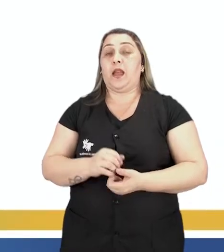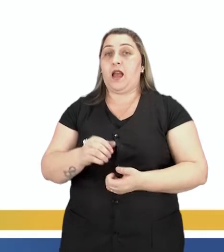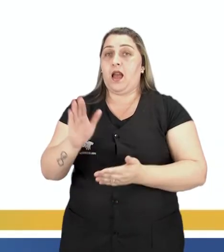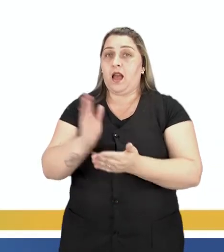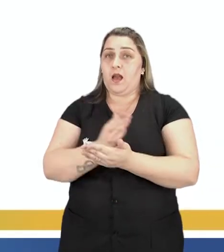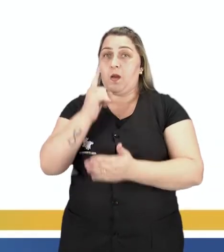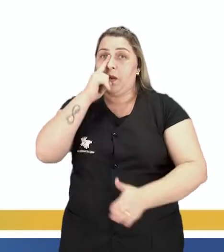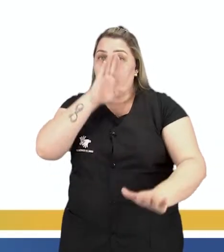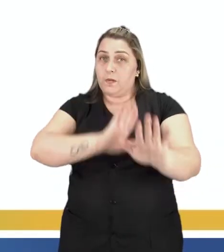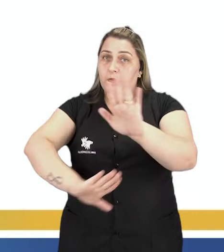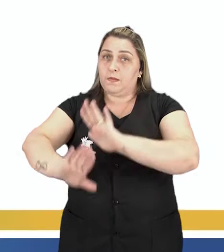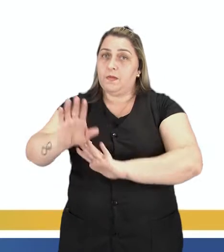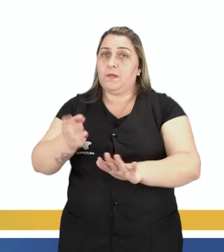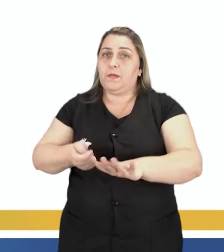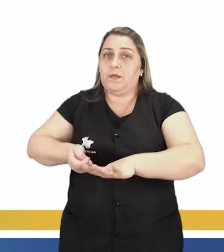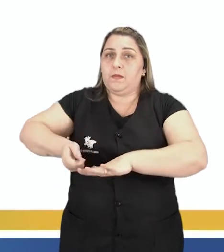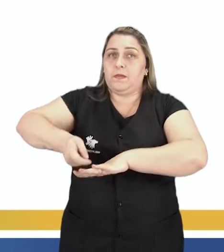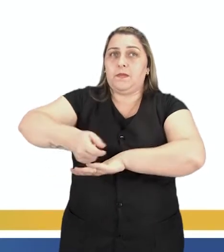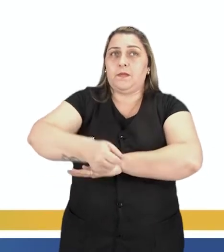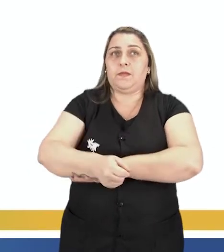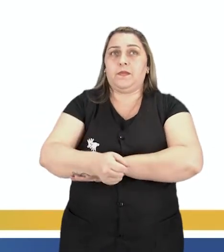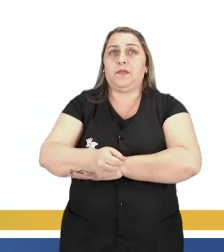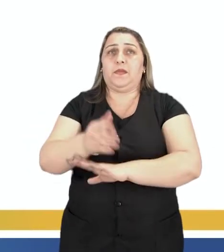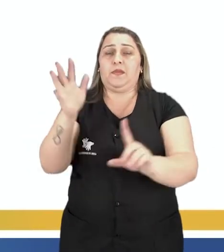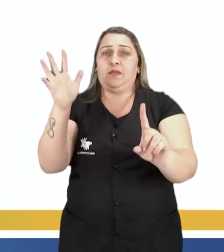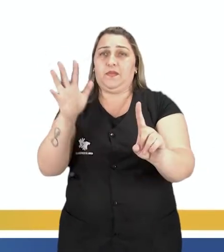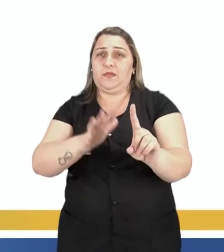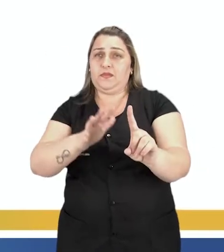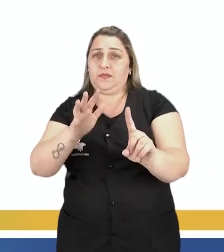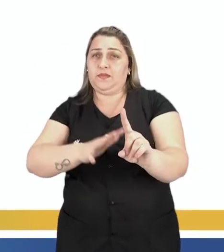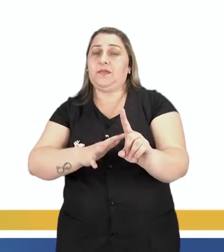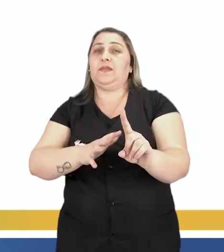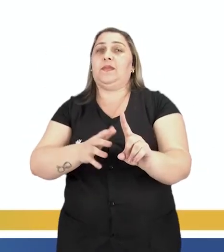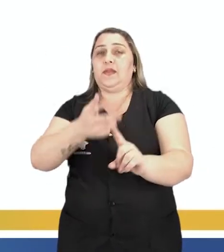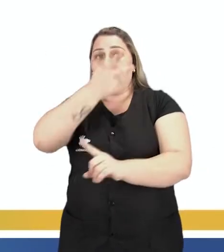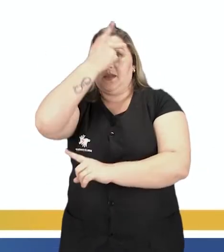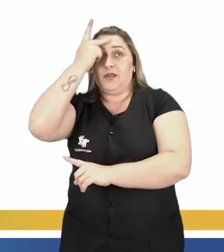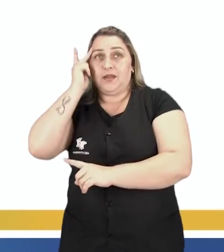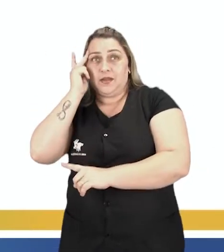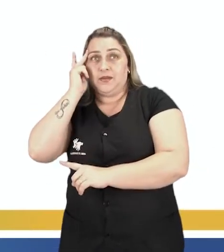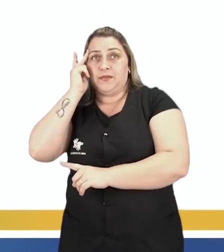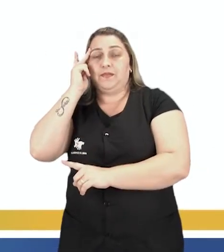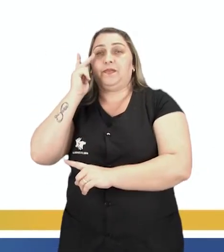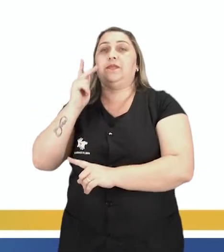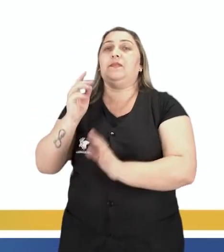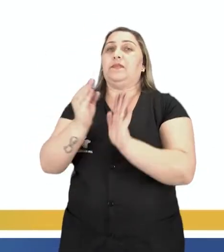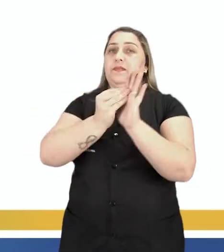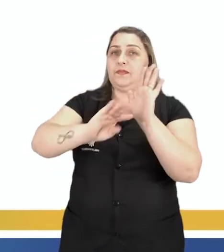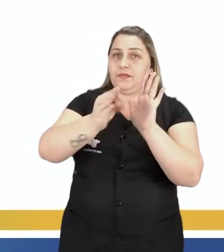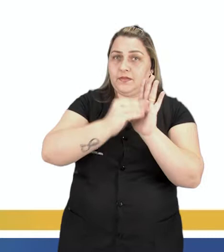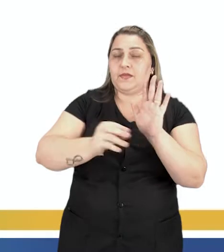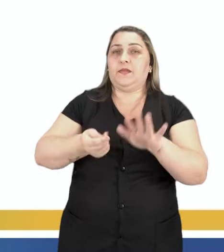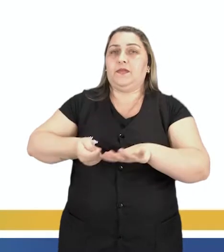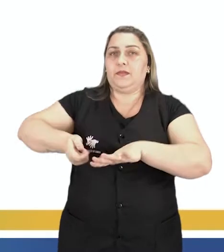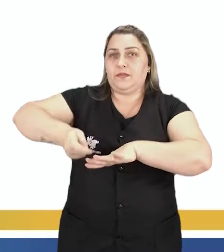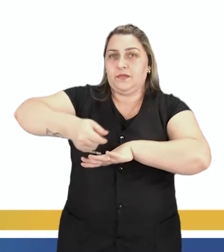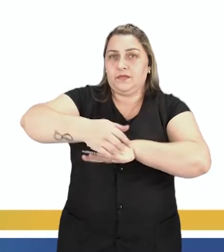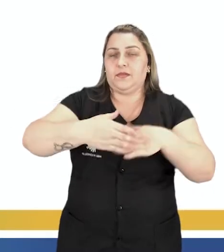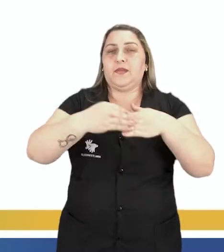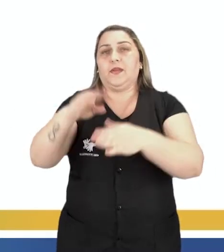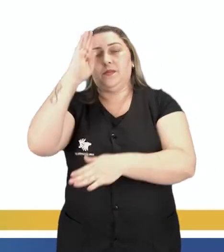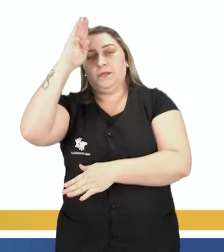Alguns perigos das fake news. A manipulação das pessoas, né? Como eu falei, a mídia e as fake news, elas